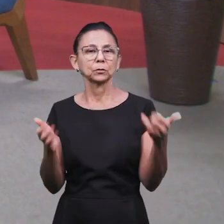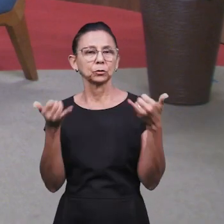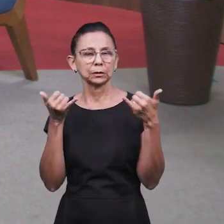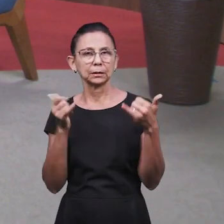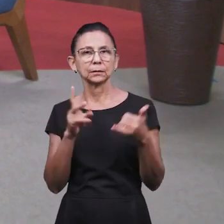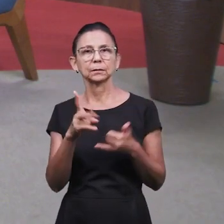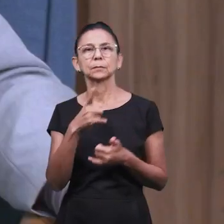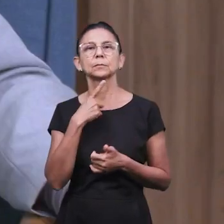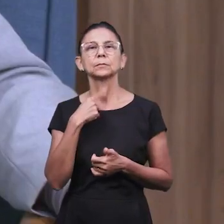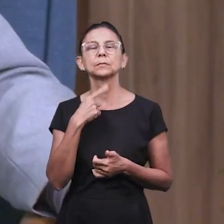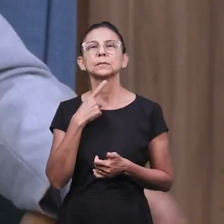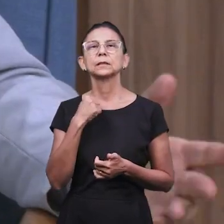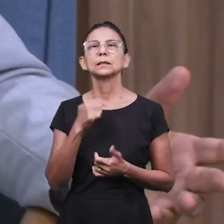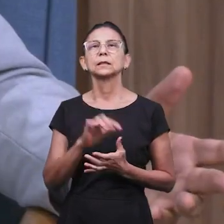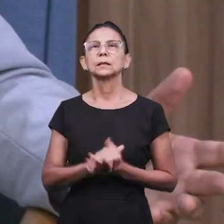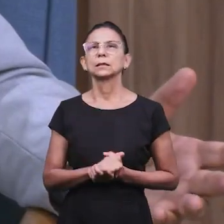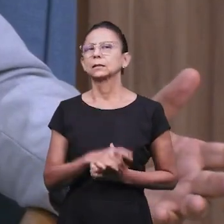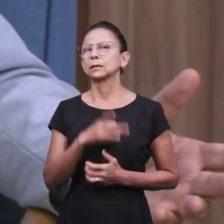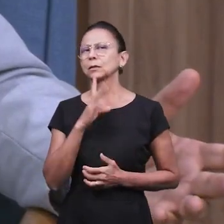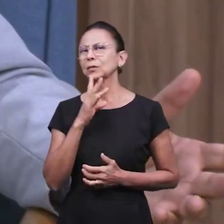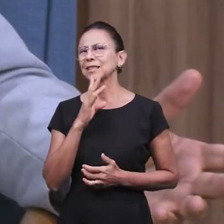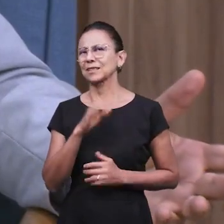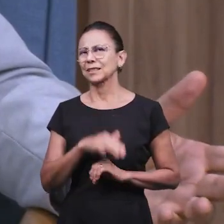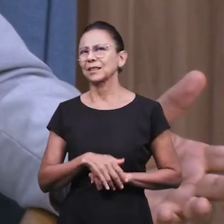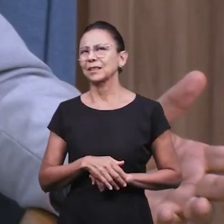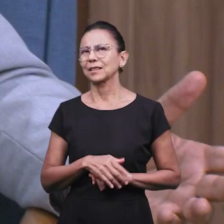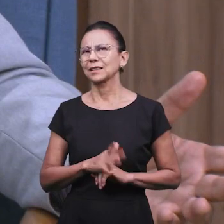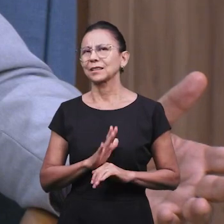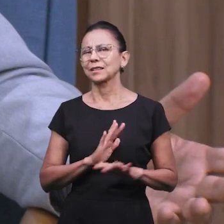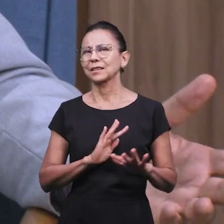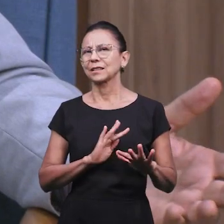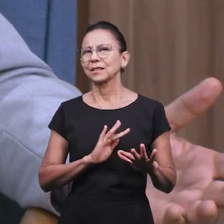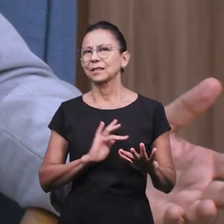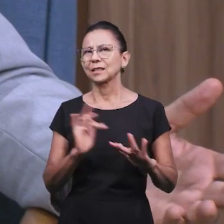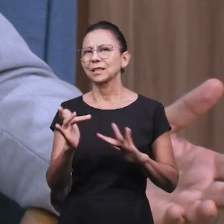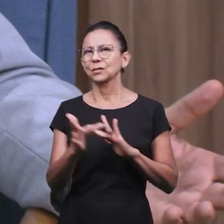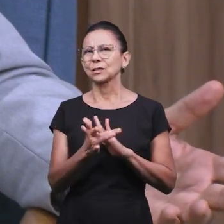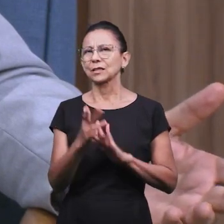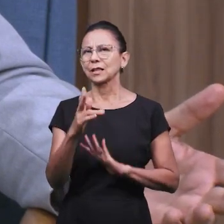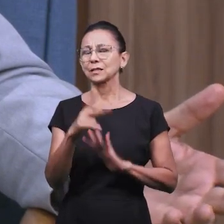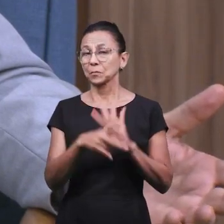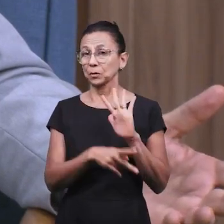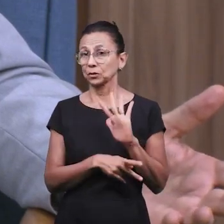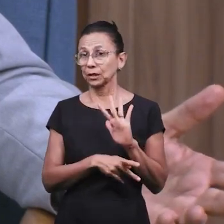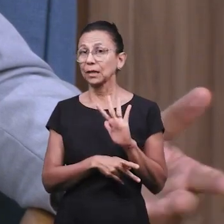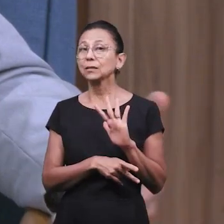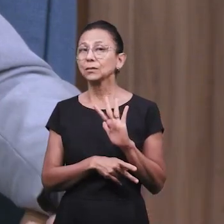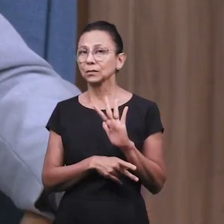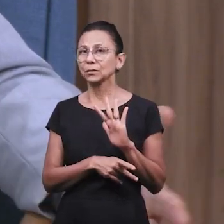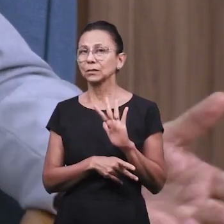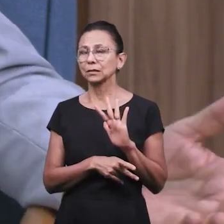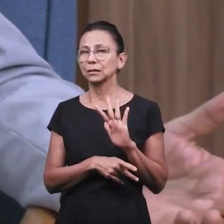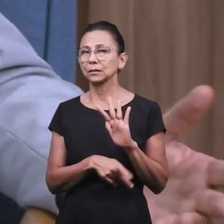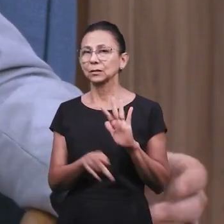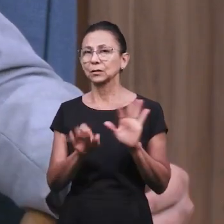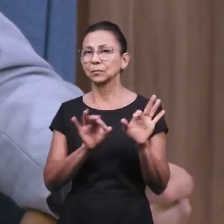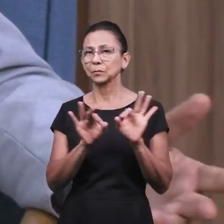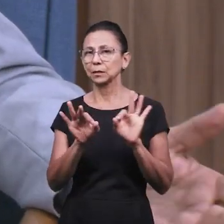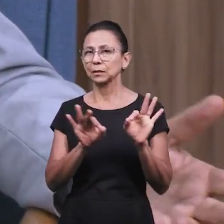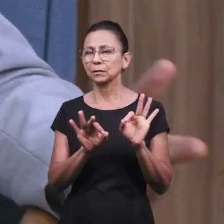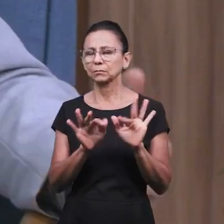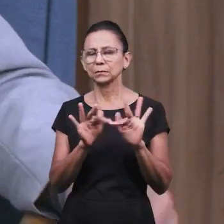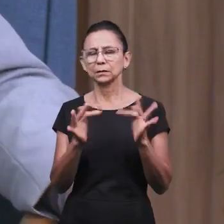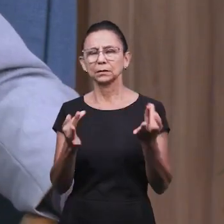você desejar. Quer conhecer mais a Igreja Cristã Maranata e também os projetos dos quais nós estamos trabalhando?